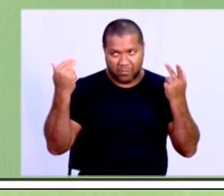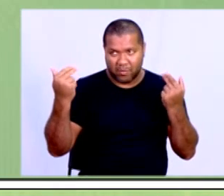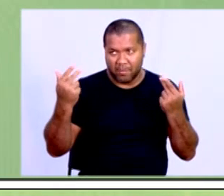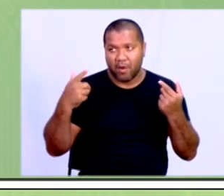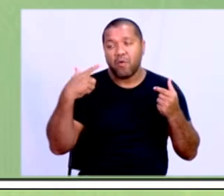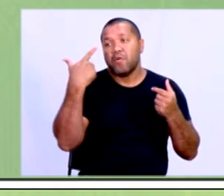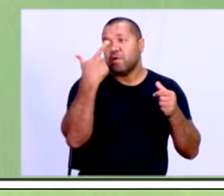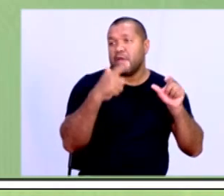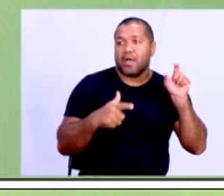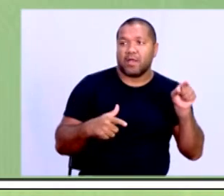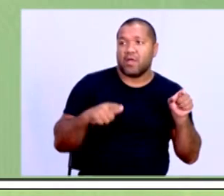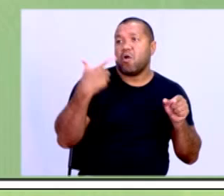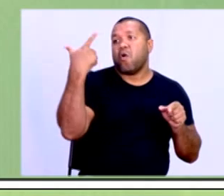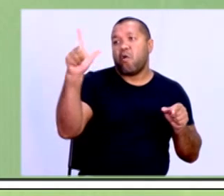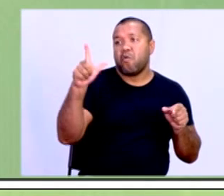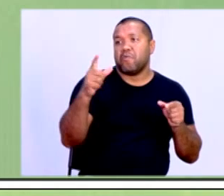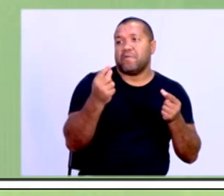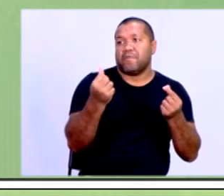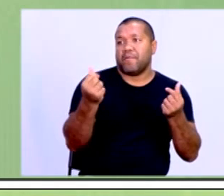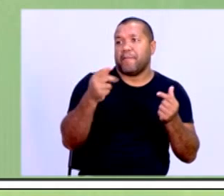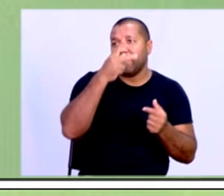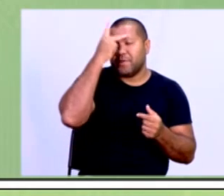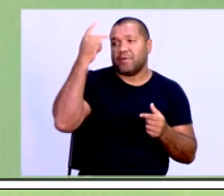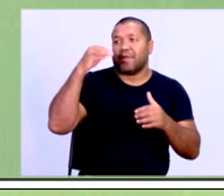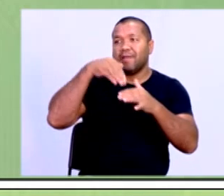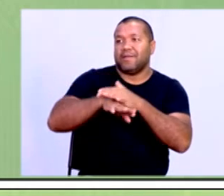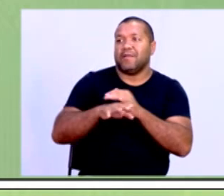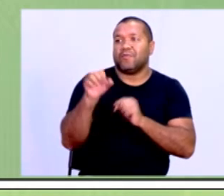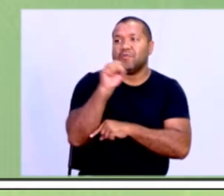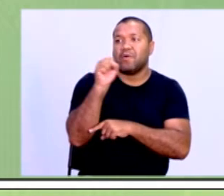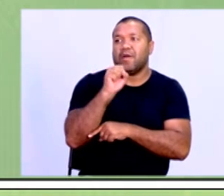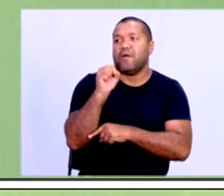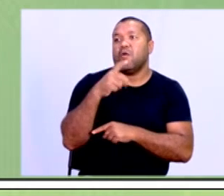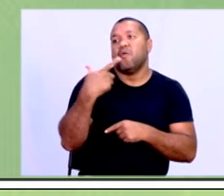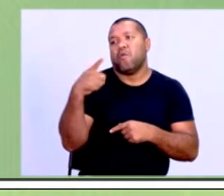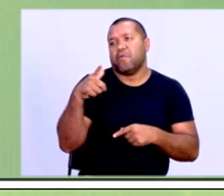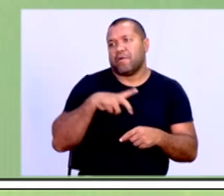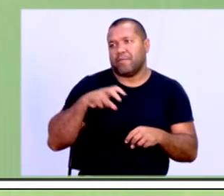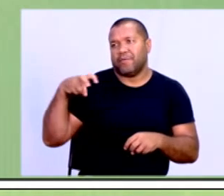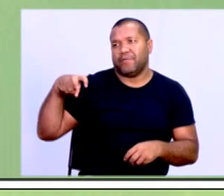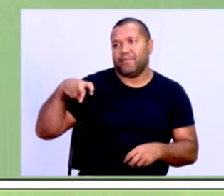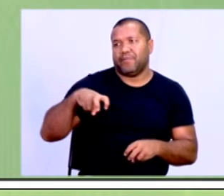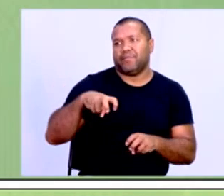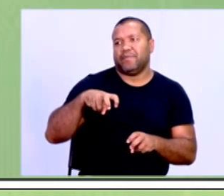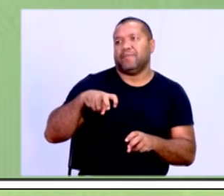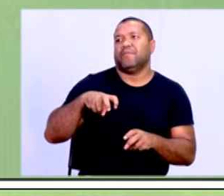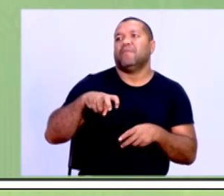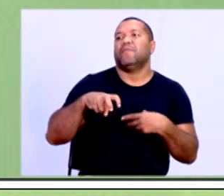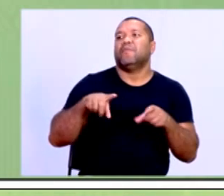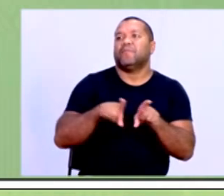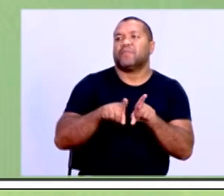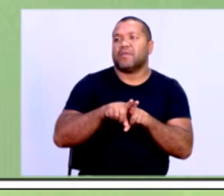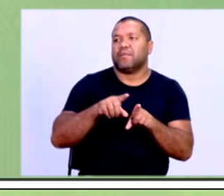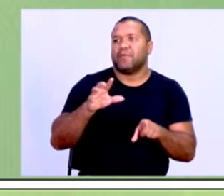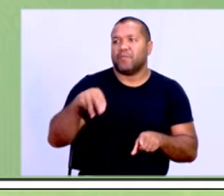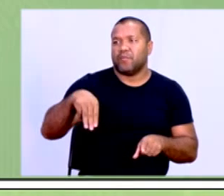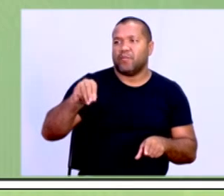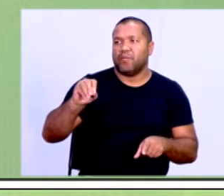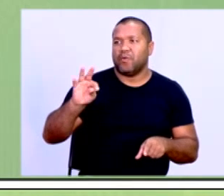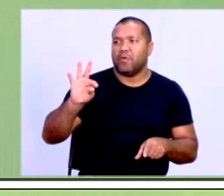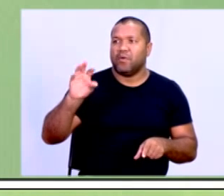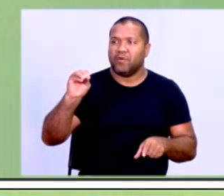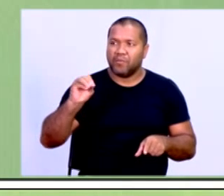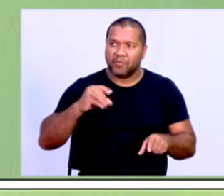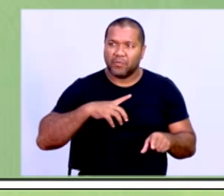de pessoas que estão dentro do carro. A mesma coisa moto, posso criar uma outra tarifa, mesmo método, com